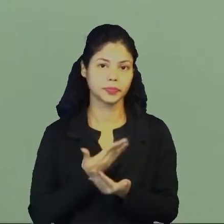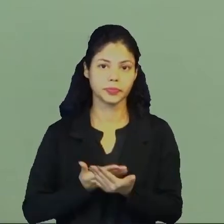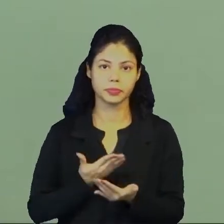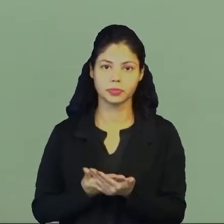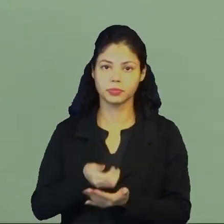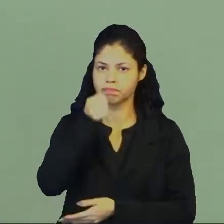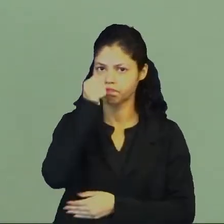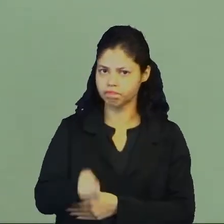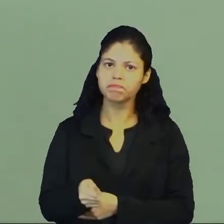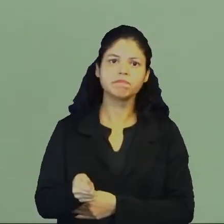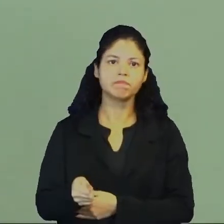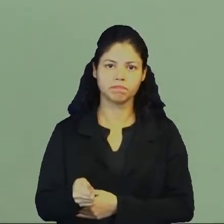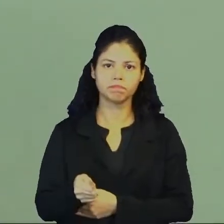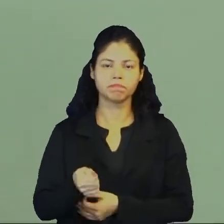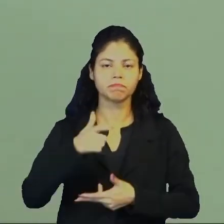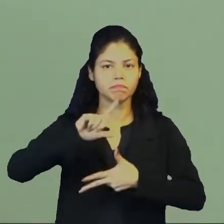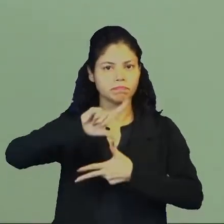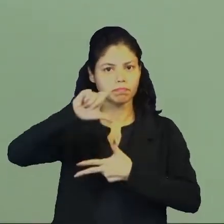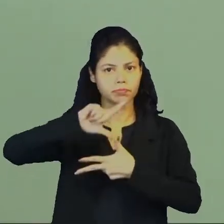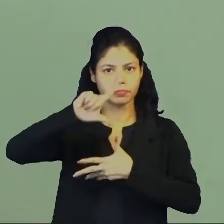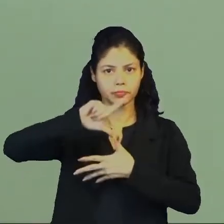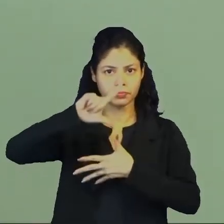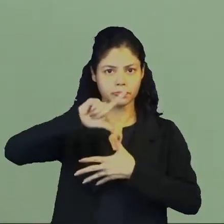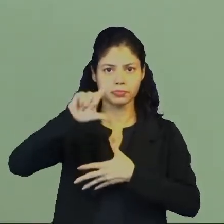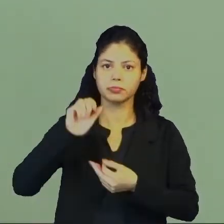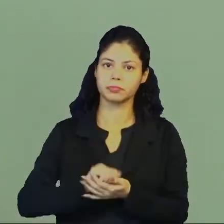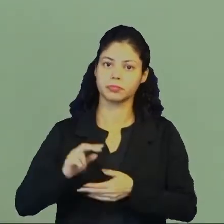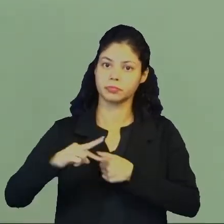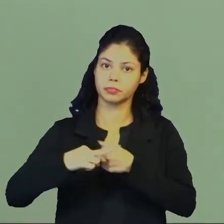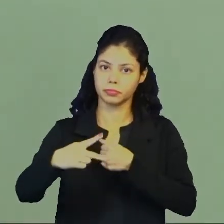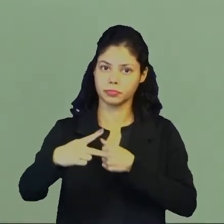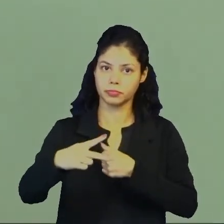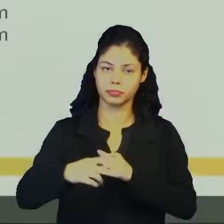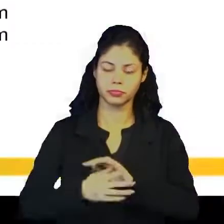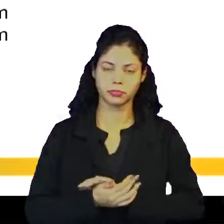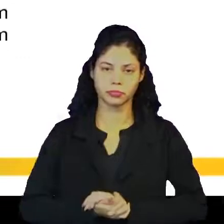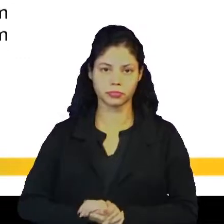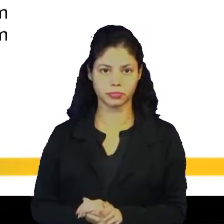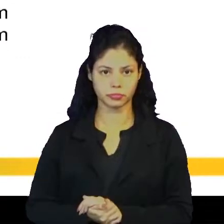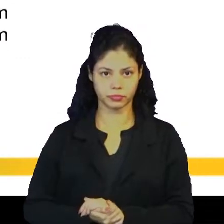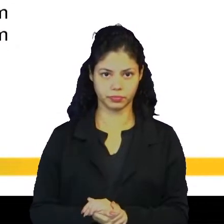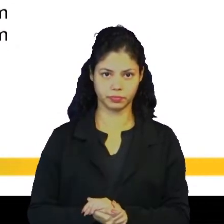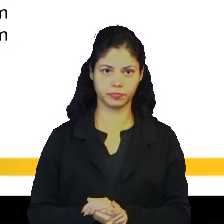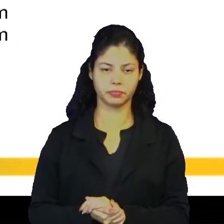regimes ditatoriais na América Latina e suas consequências. Vamos lá?